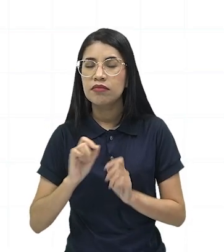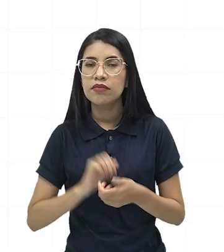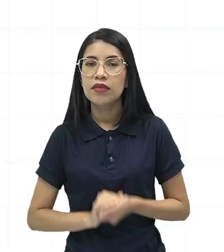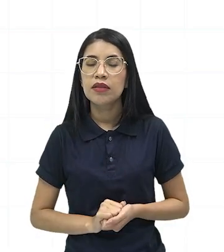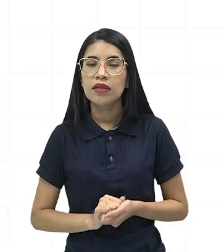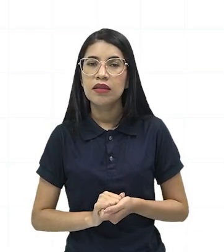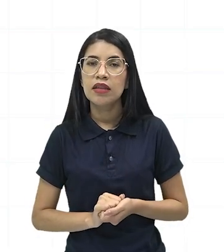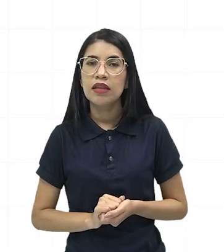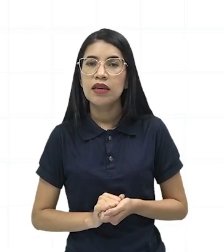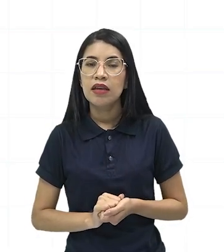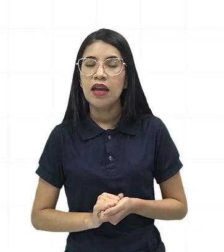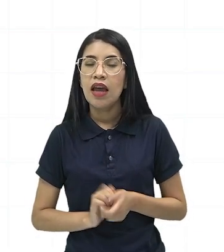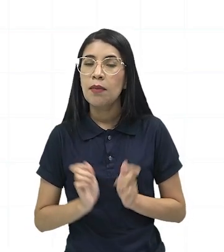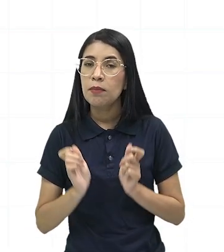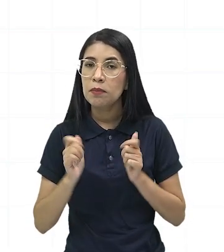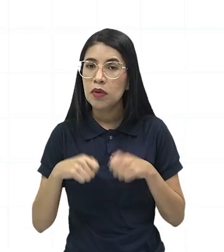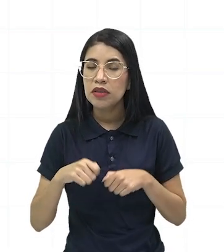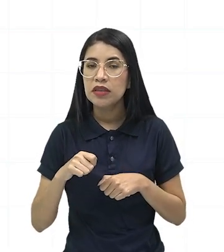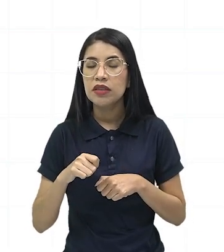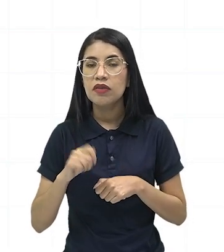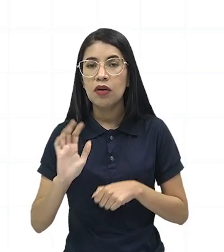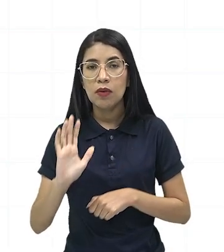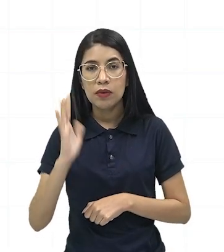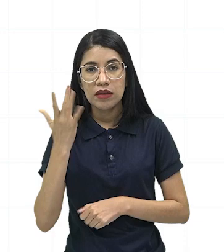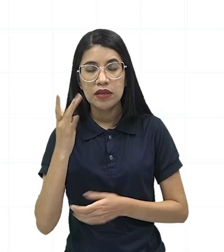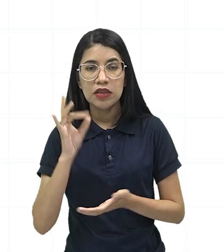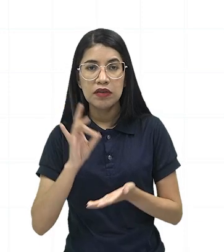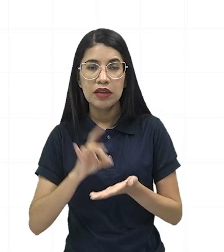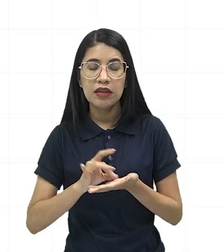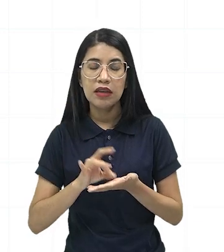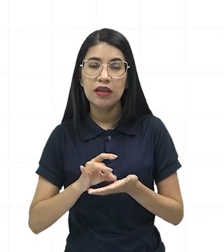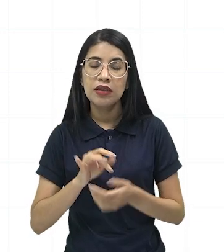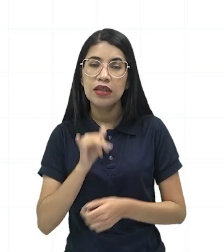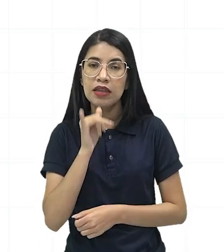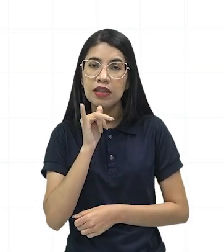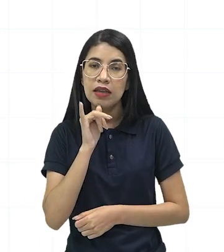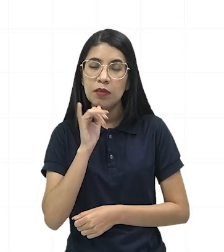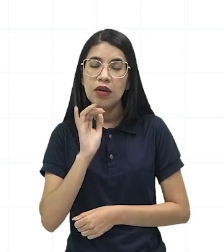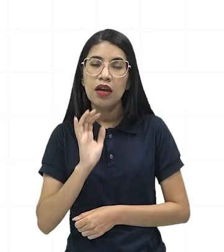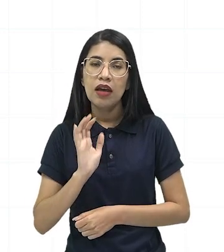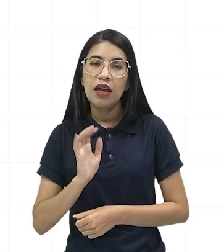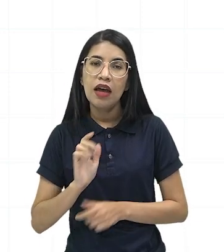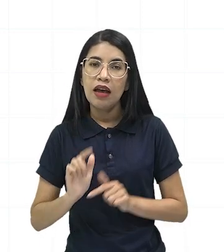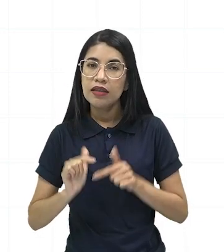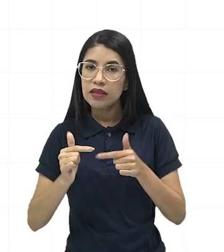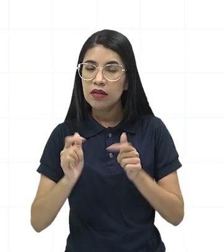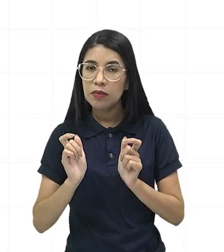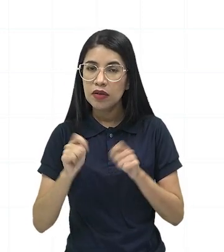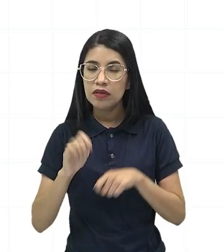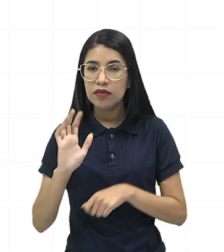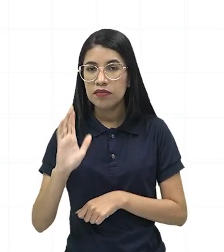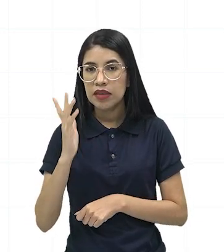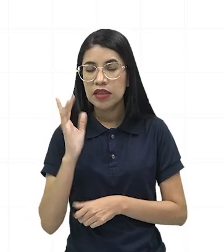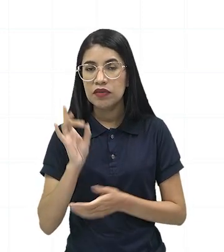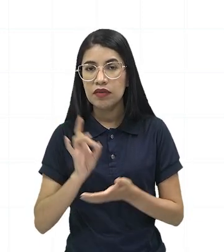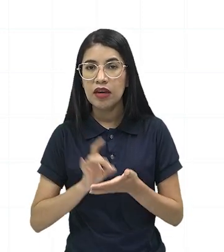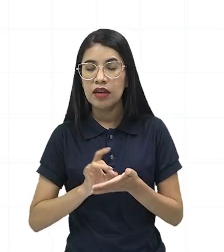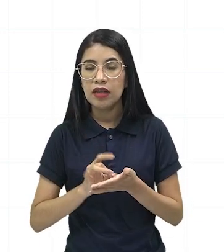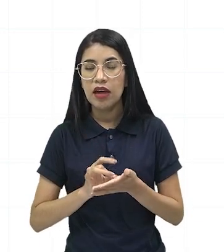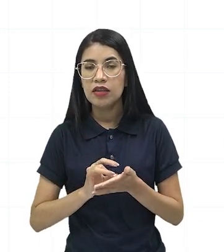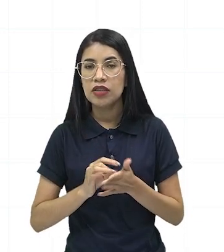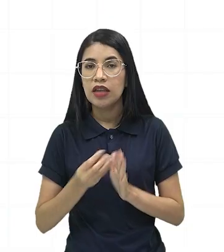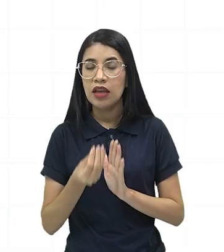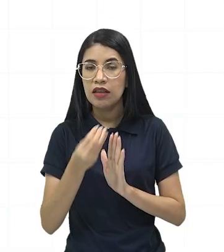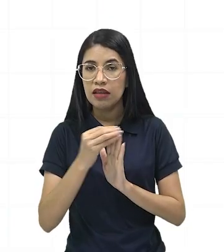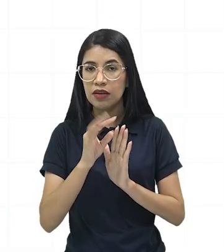é provável, ou seja, um universo possível de ser realizado dentro de uma narrativa ficcional,